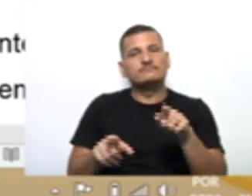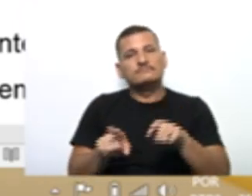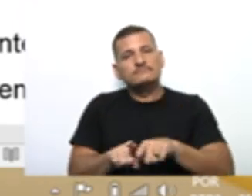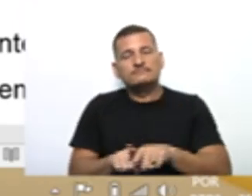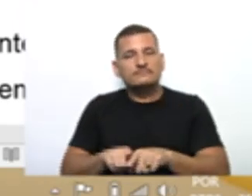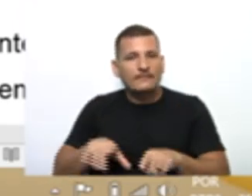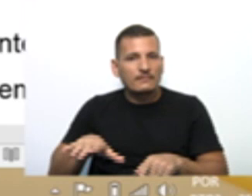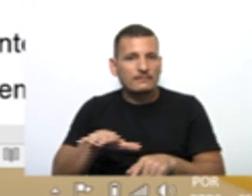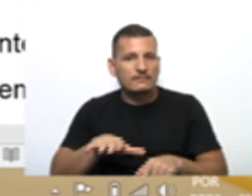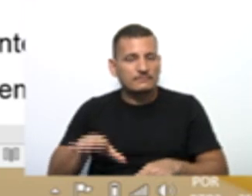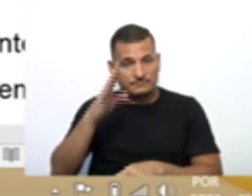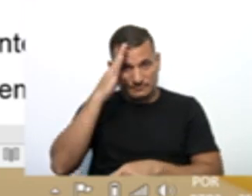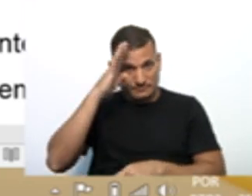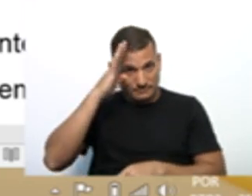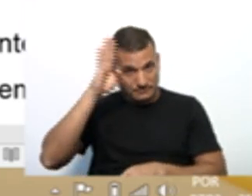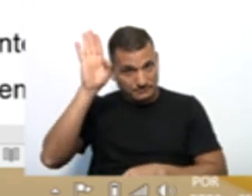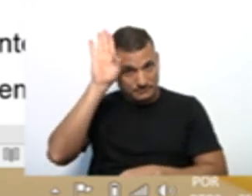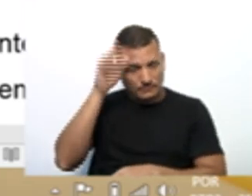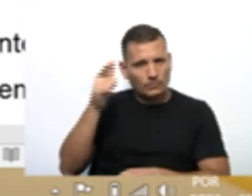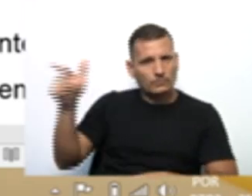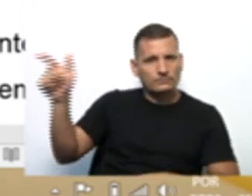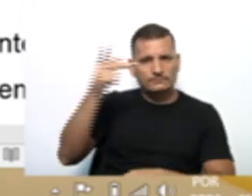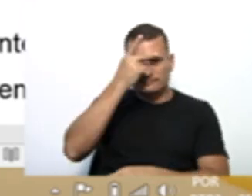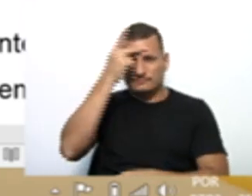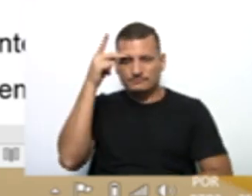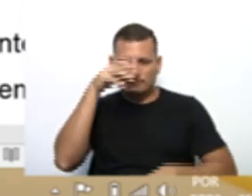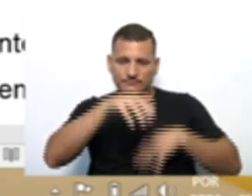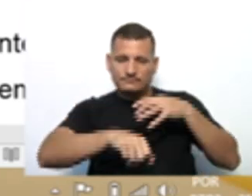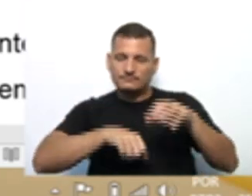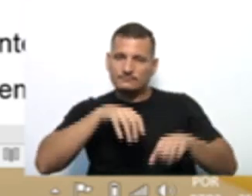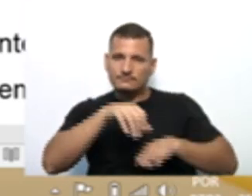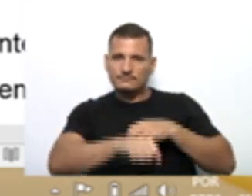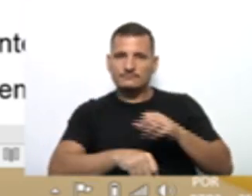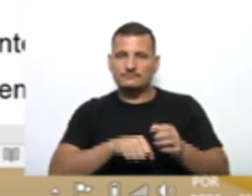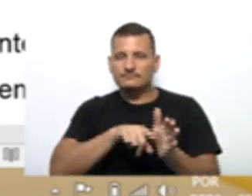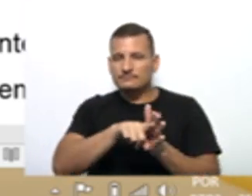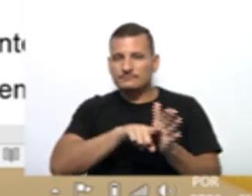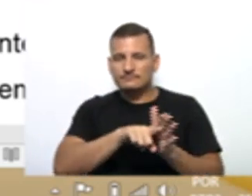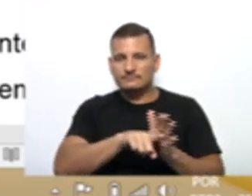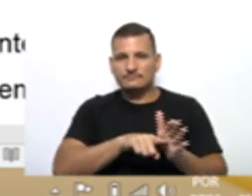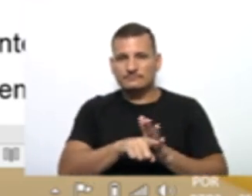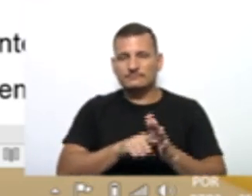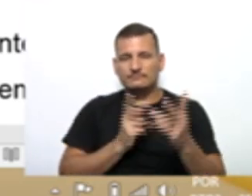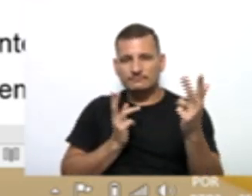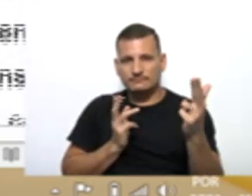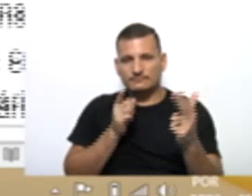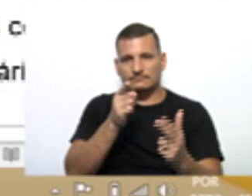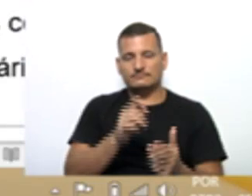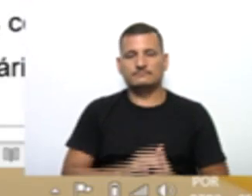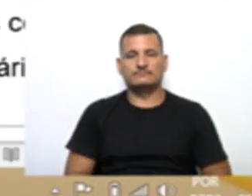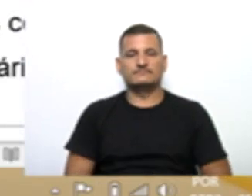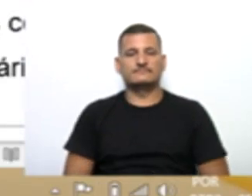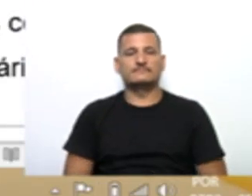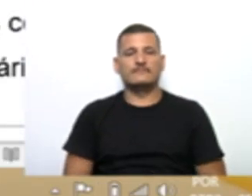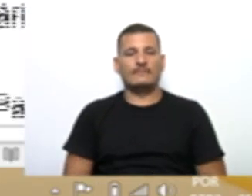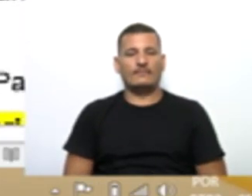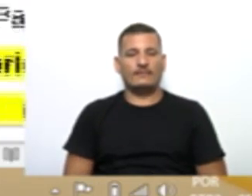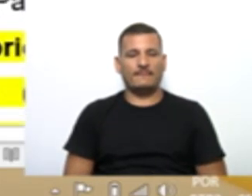para saber como que outros pesquisadores estão trabalhando sobre a mesma temática que você. Tá bom?